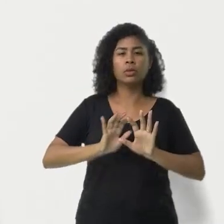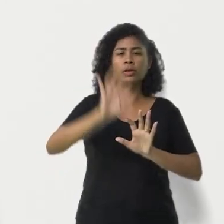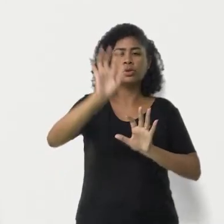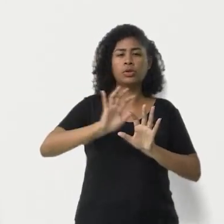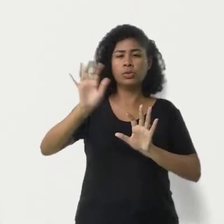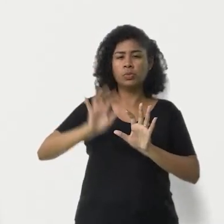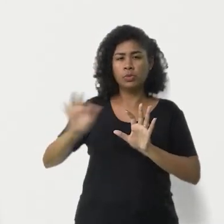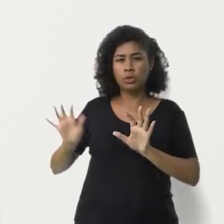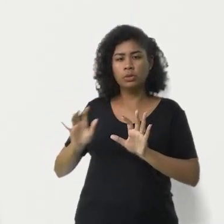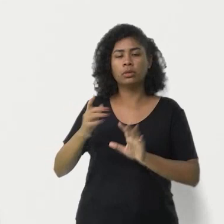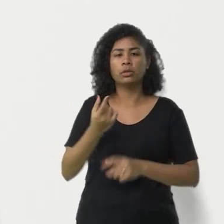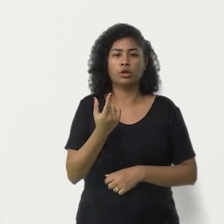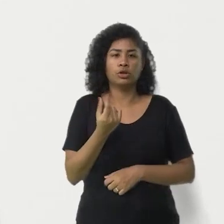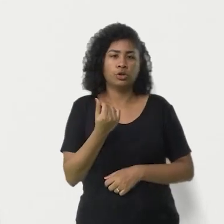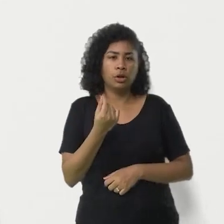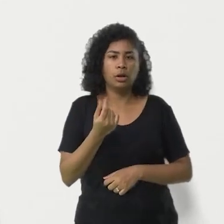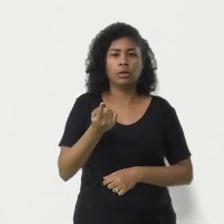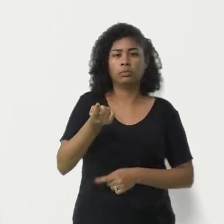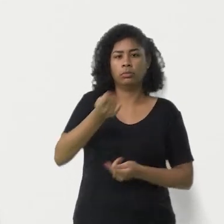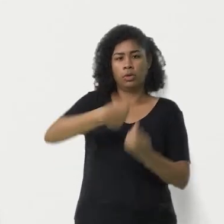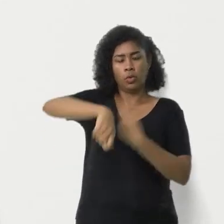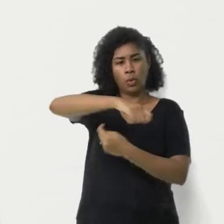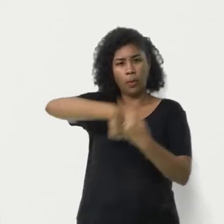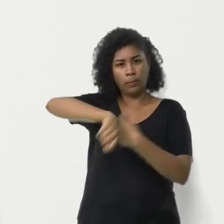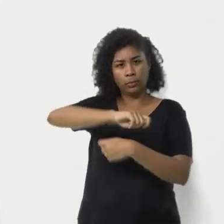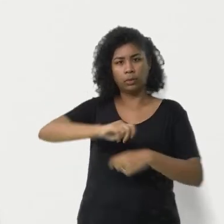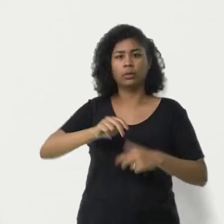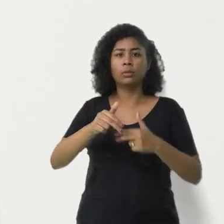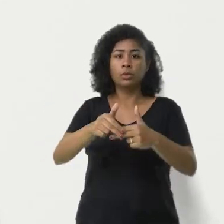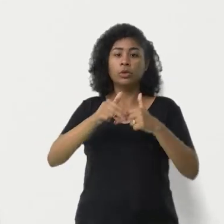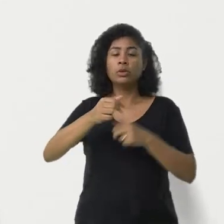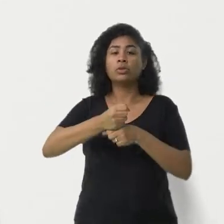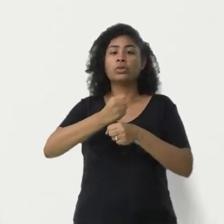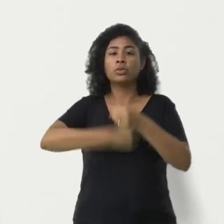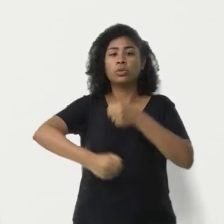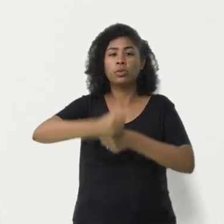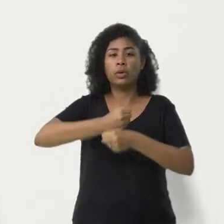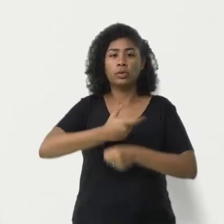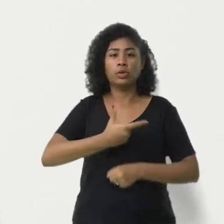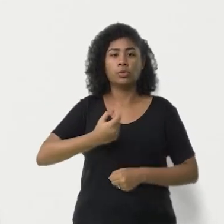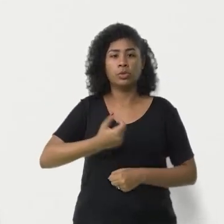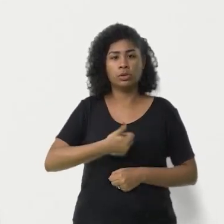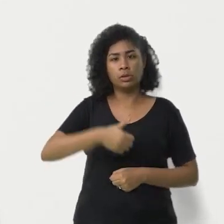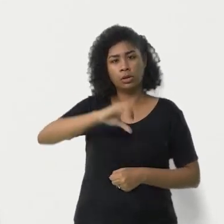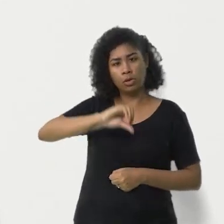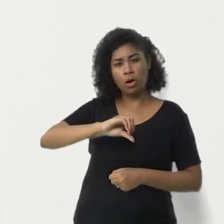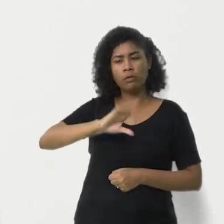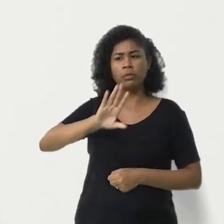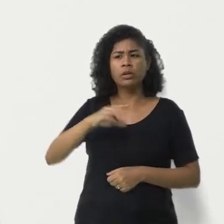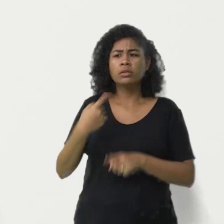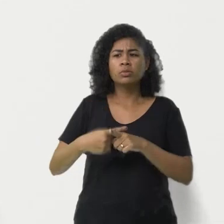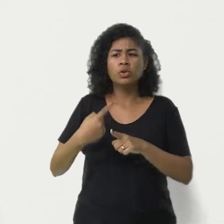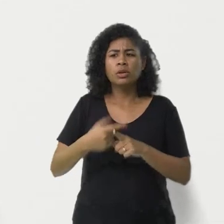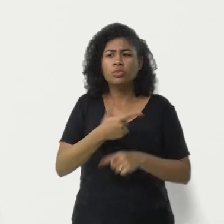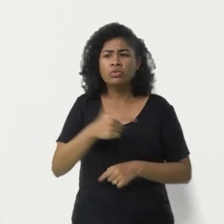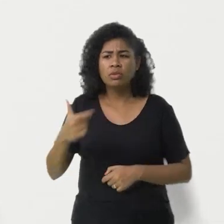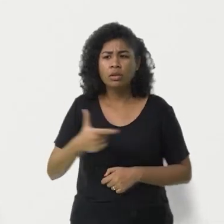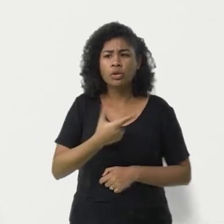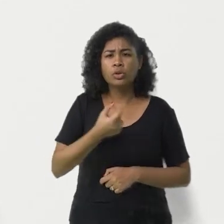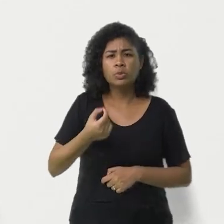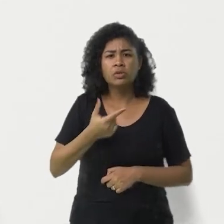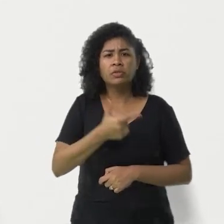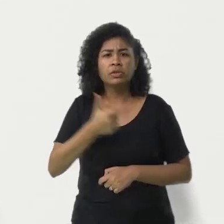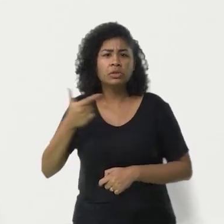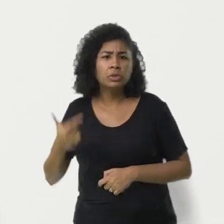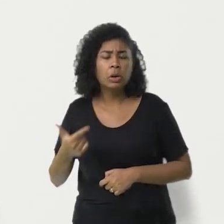à economia. Olha só, no ano de 2019, mas professora, por que não tem o ano de 2022? Nós estamos